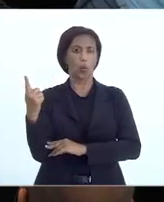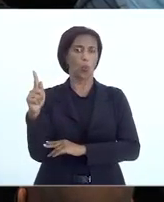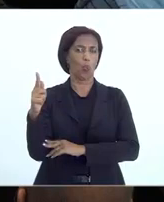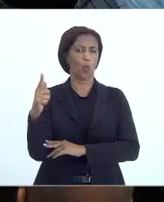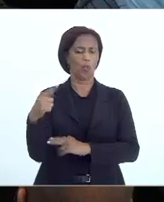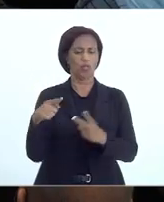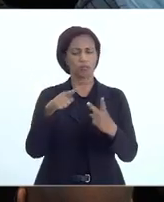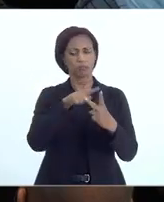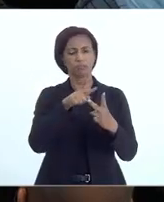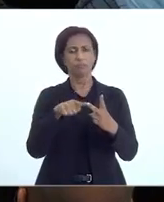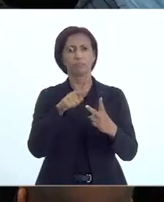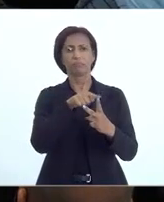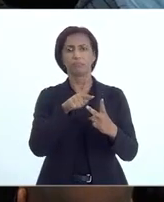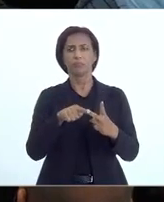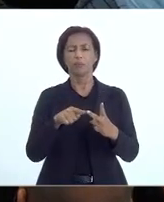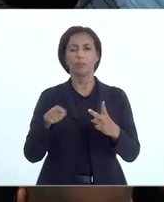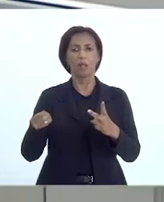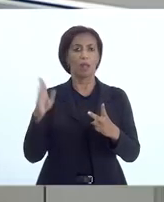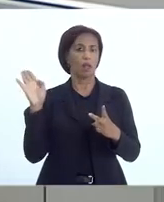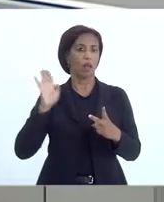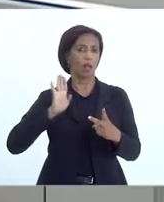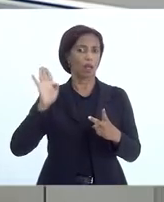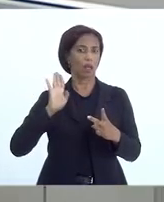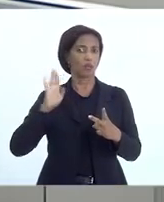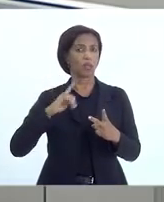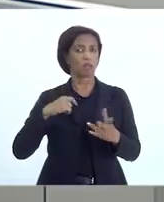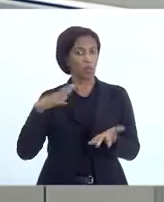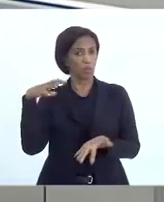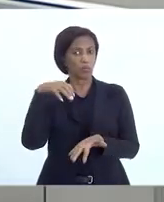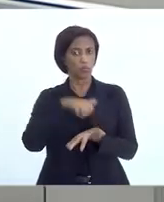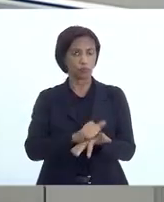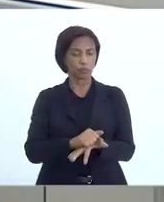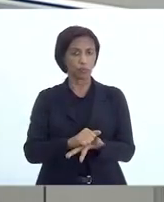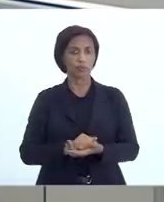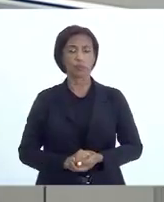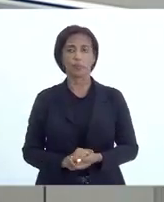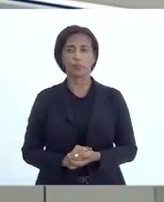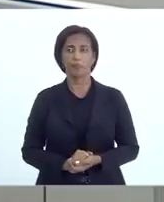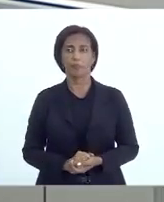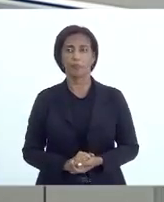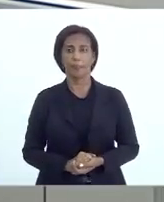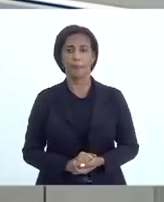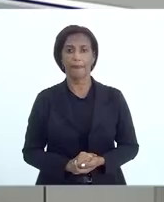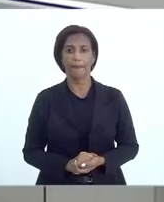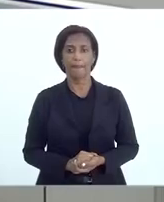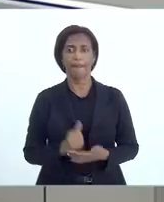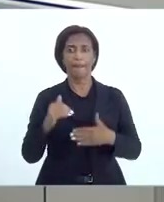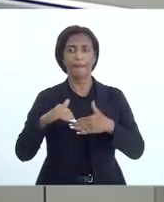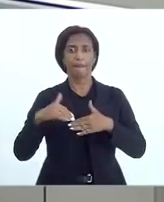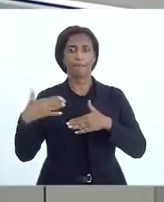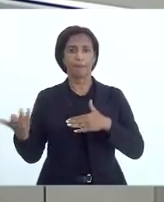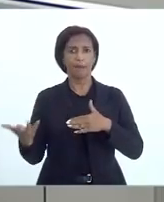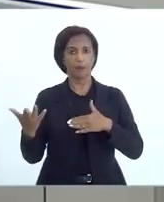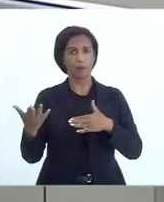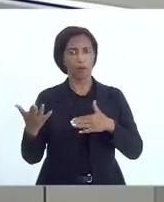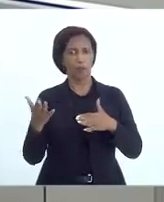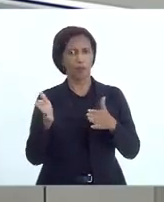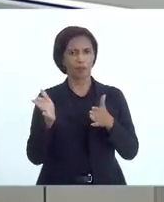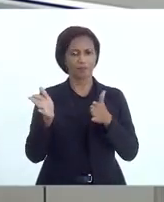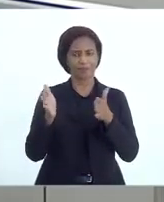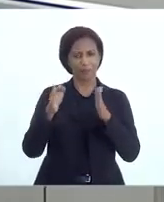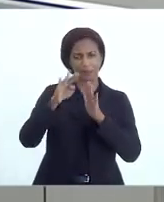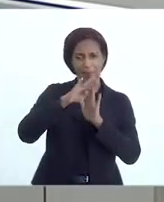lá candidatos eles fizeram também as inscrições e estava fora dos requisitos